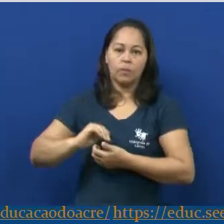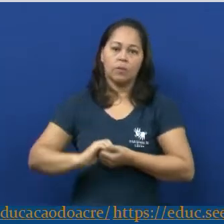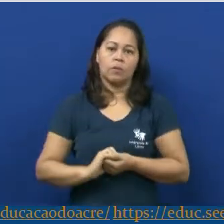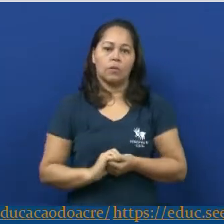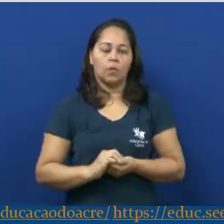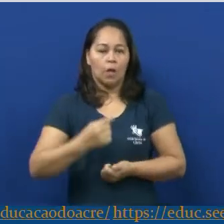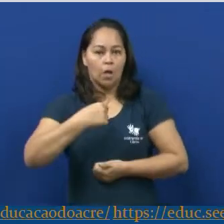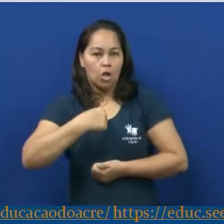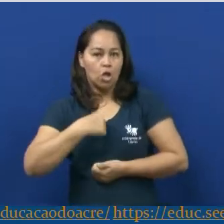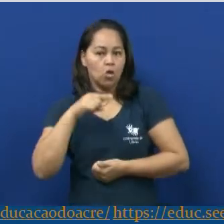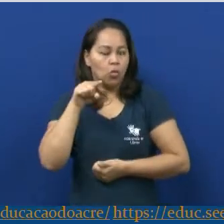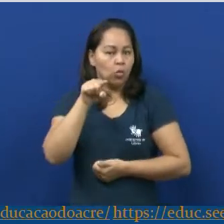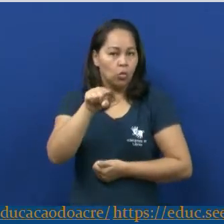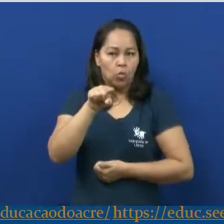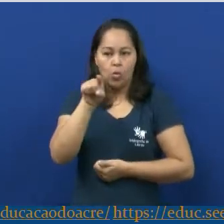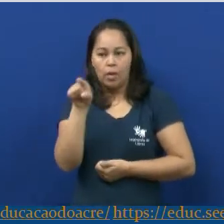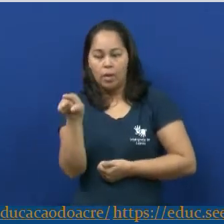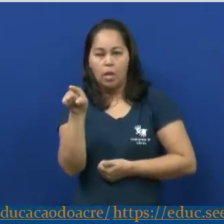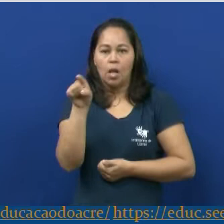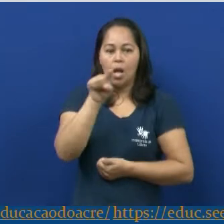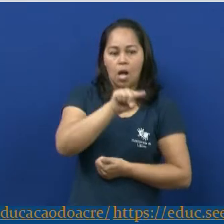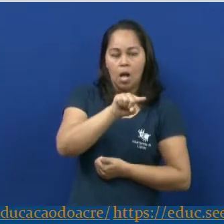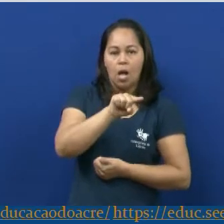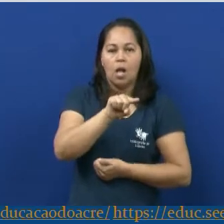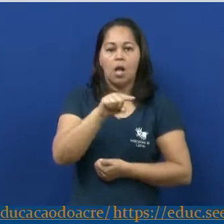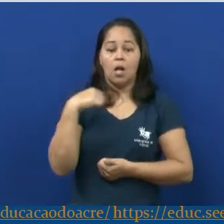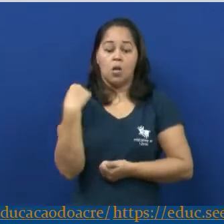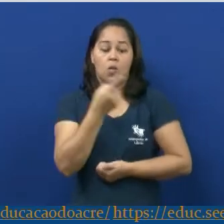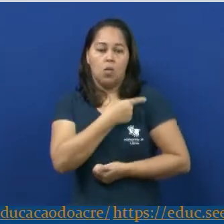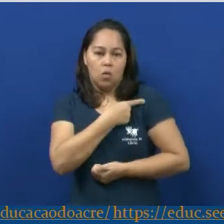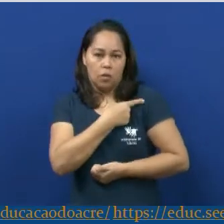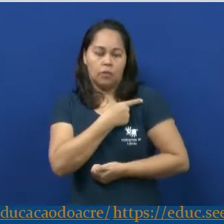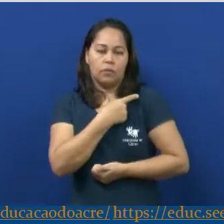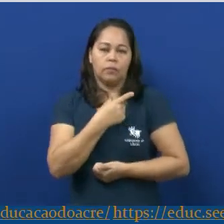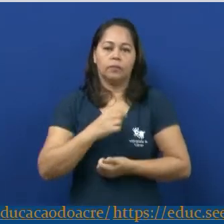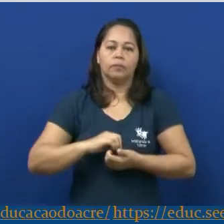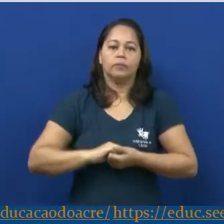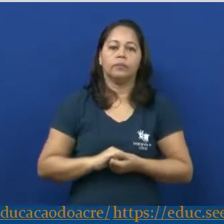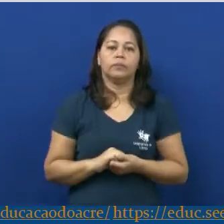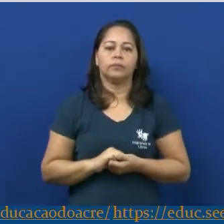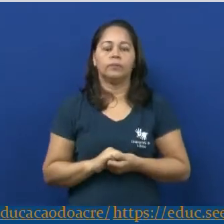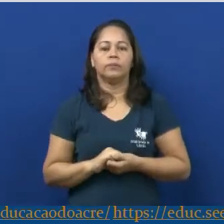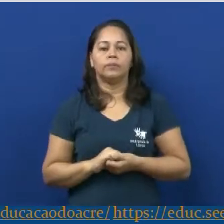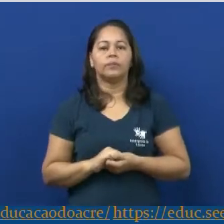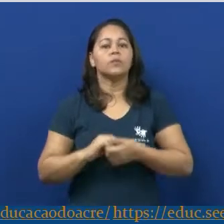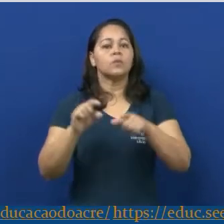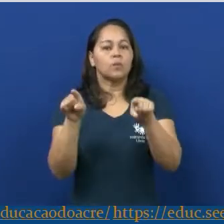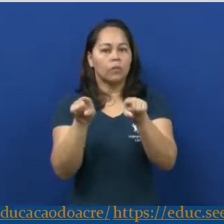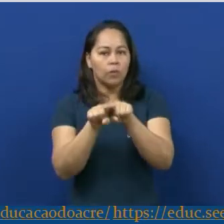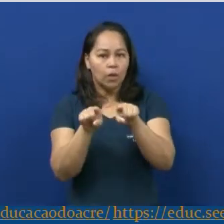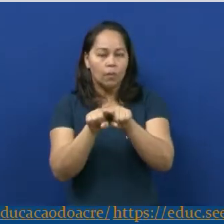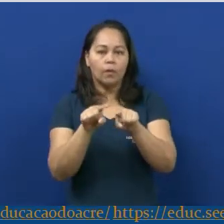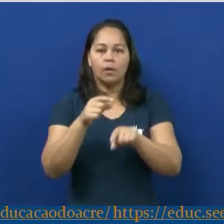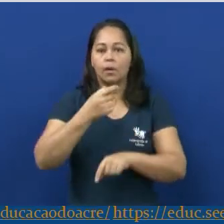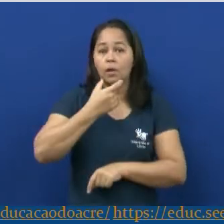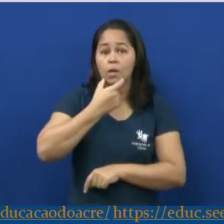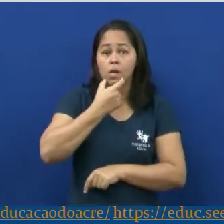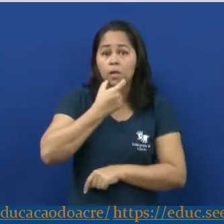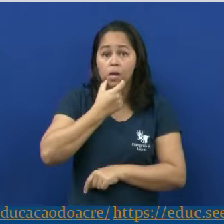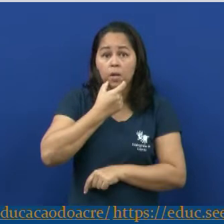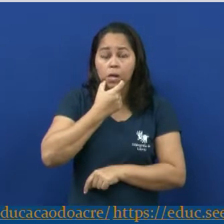has with you have the house e também inglês